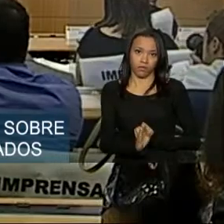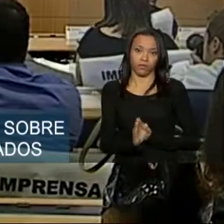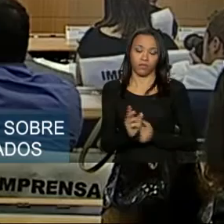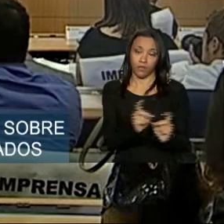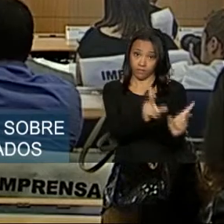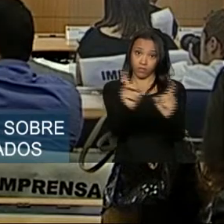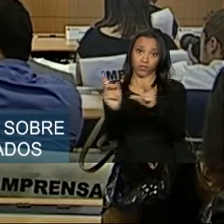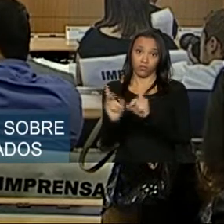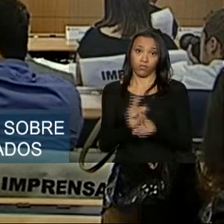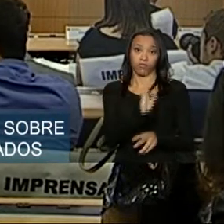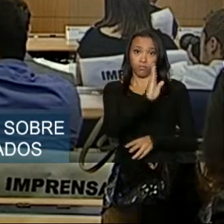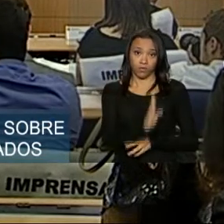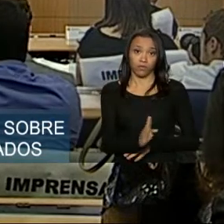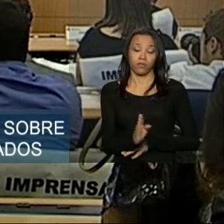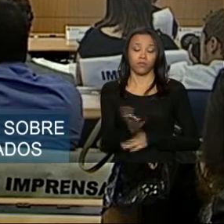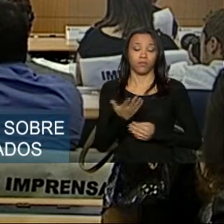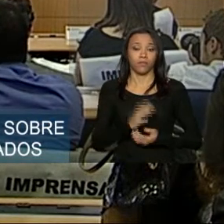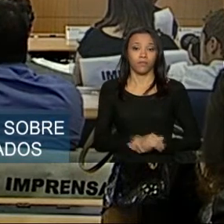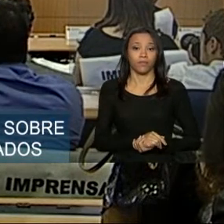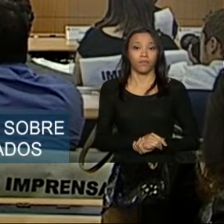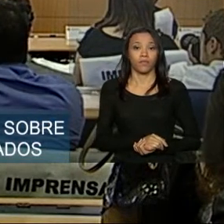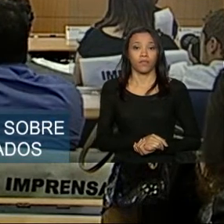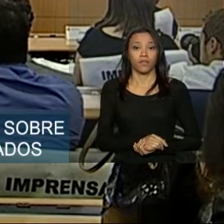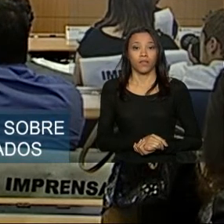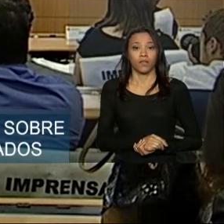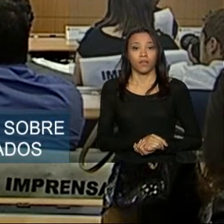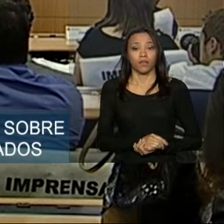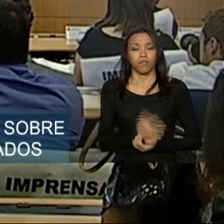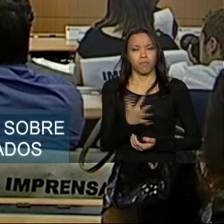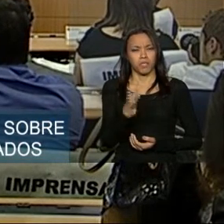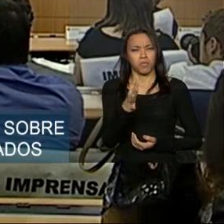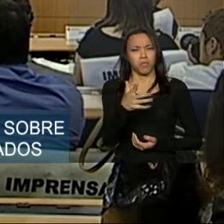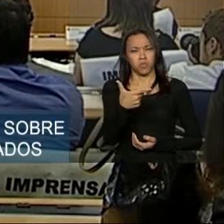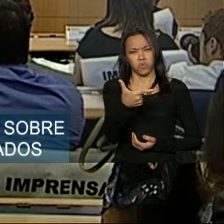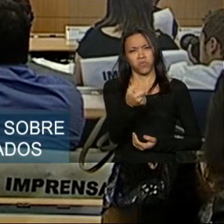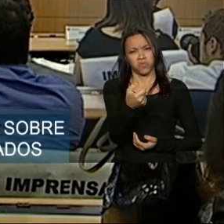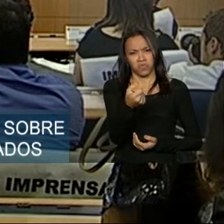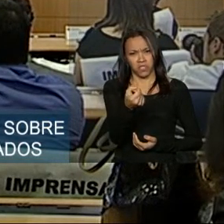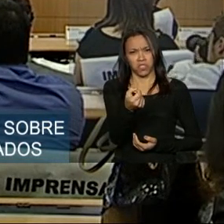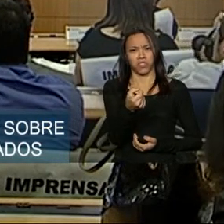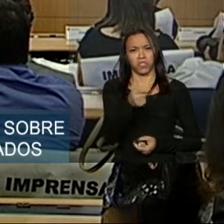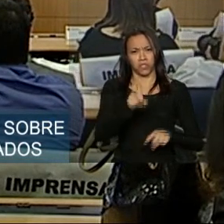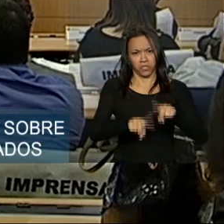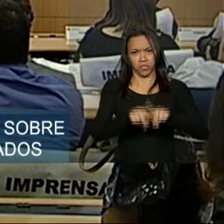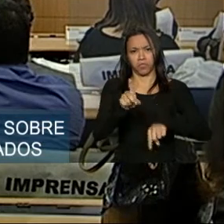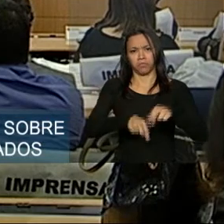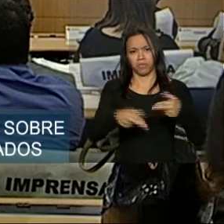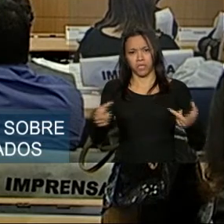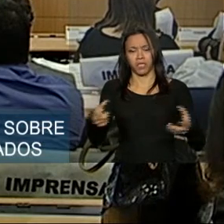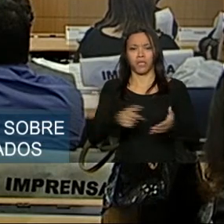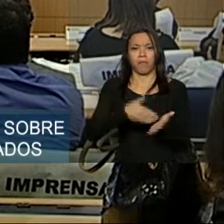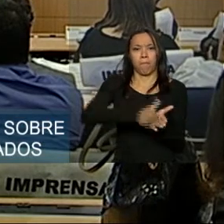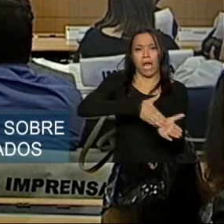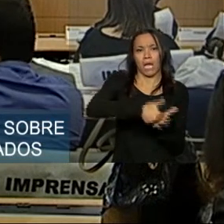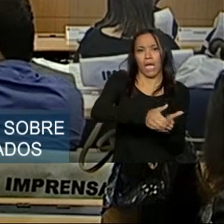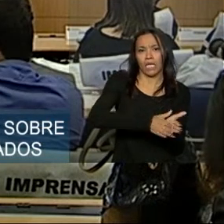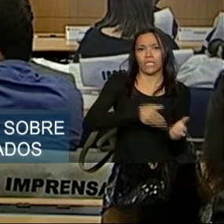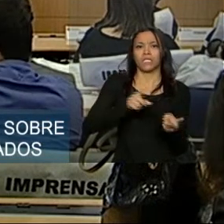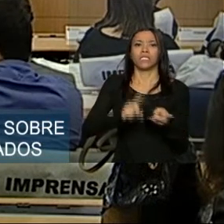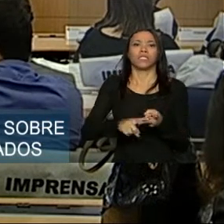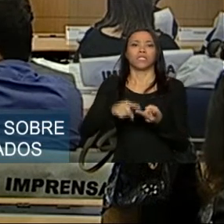terceira etapa vai juntar quase mais... Olha, eu estou aqui só olhando, mas deve dar mais de 20 produtos. Né? Na terceira entra margarina, cereais,